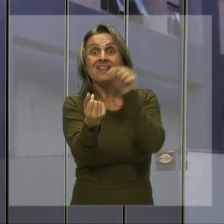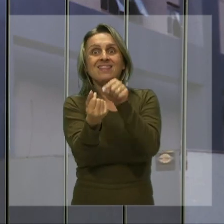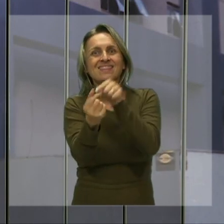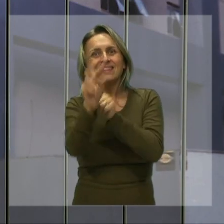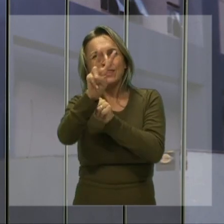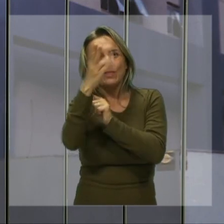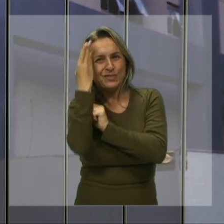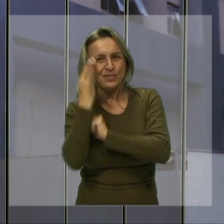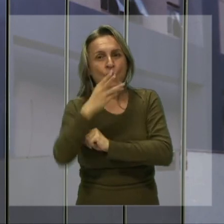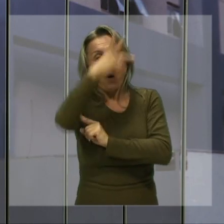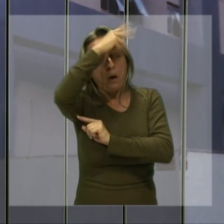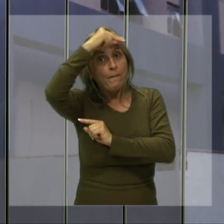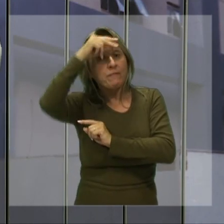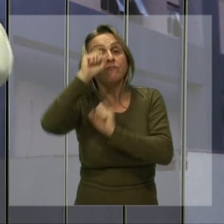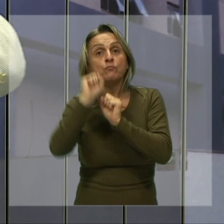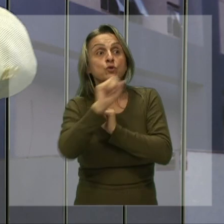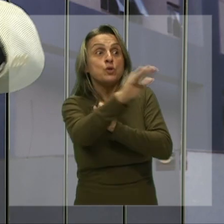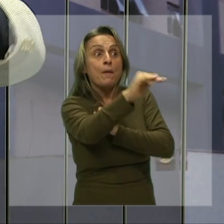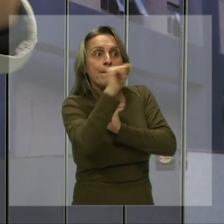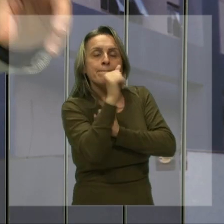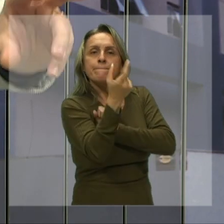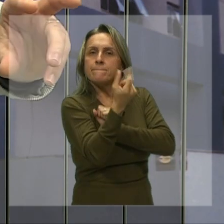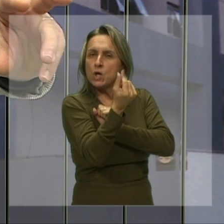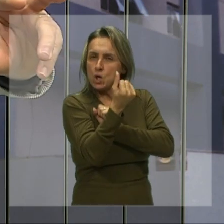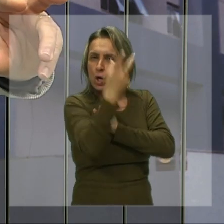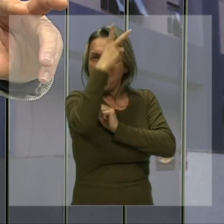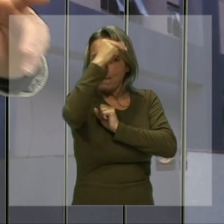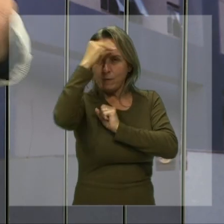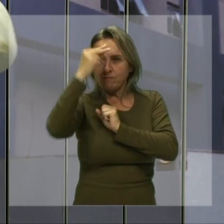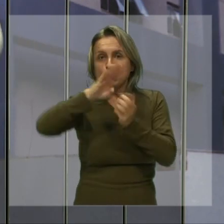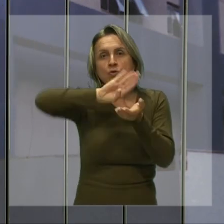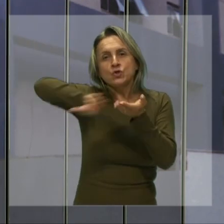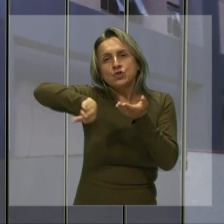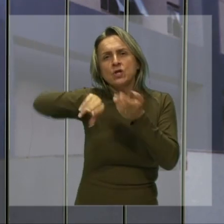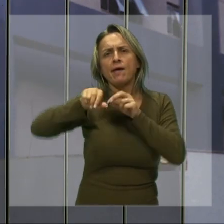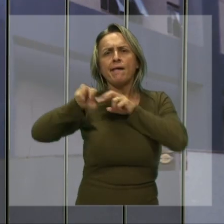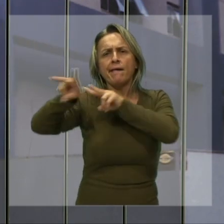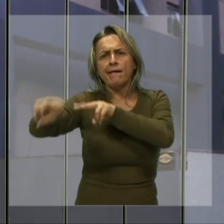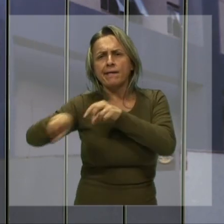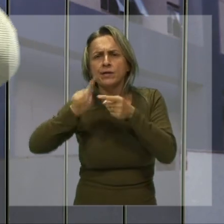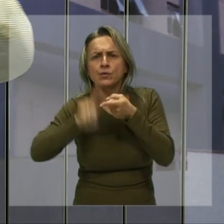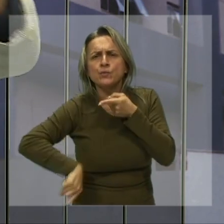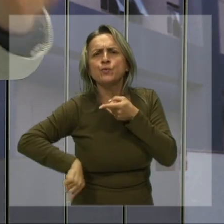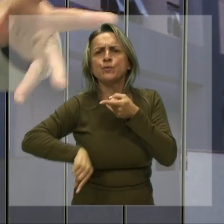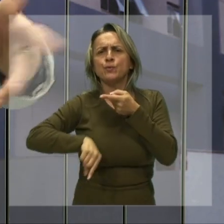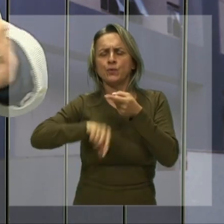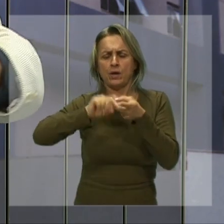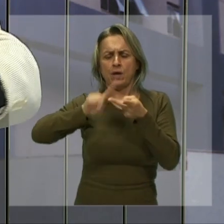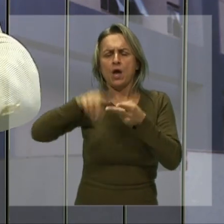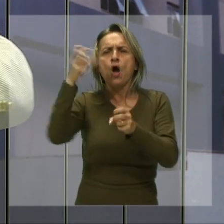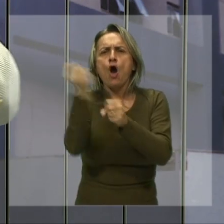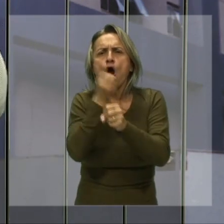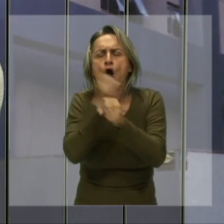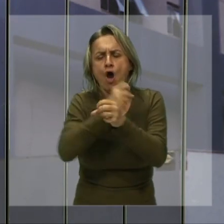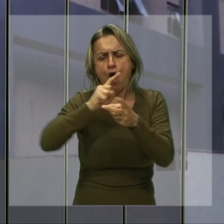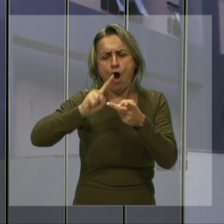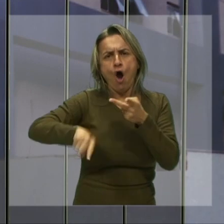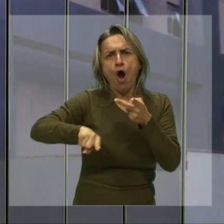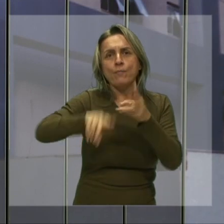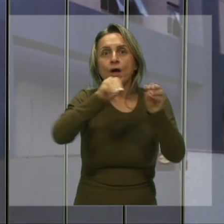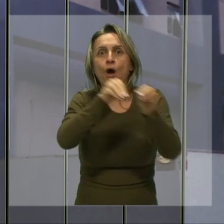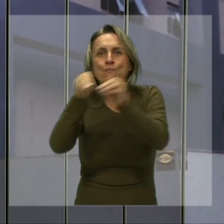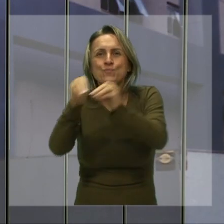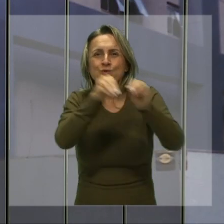podia pegar esse dinheiro lá na prefeitura, tirar da agricultura, tirar da obras, botar na saúde,